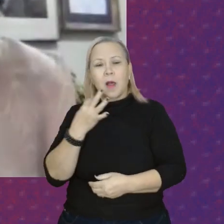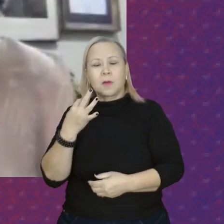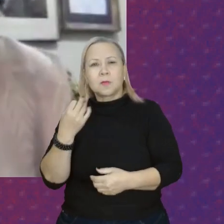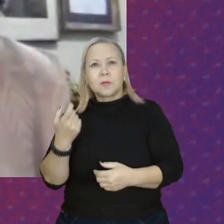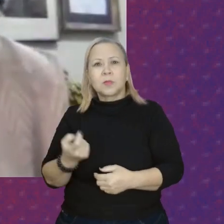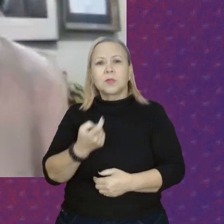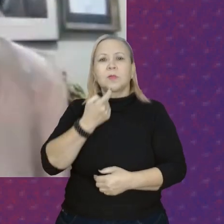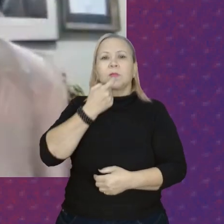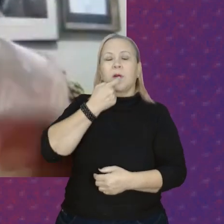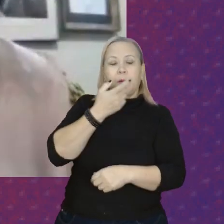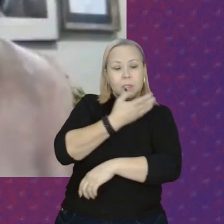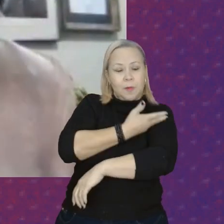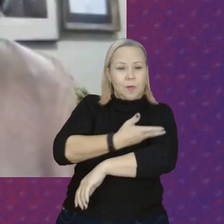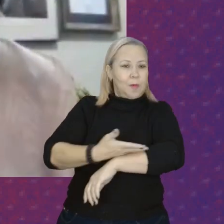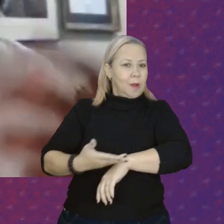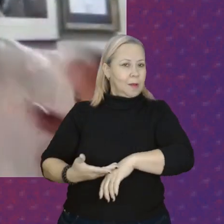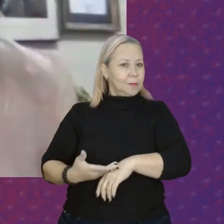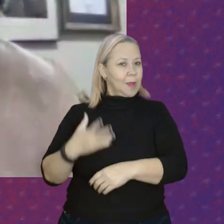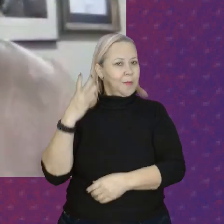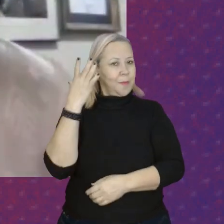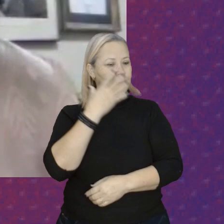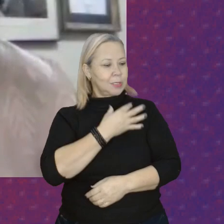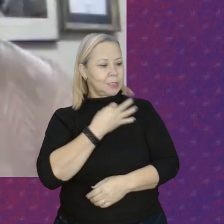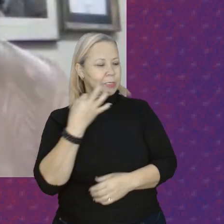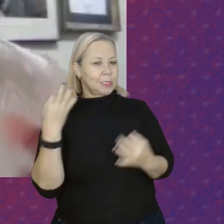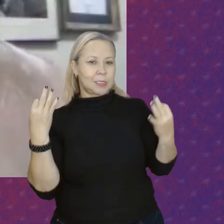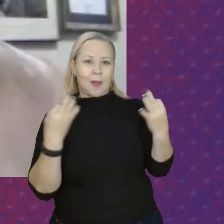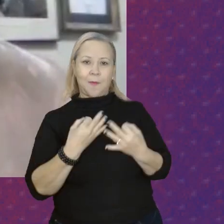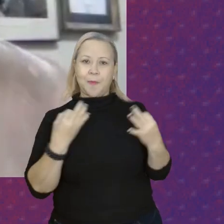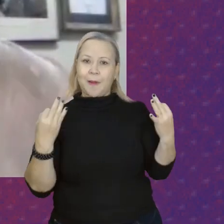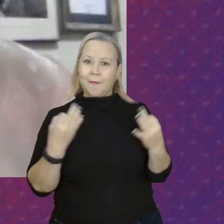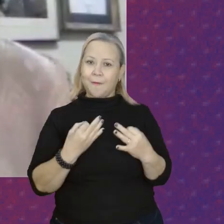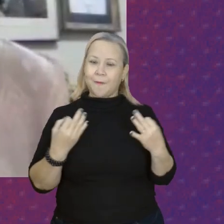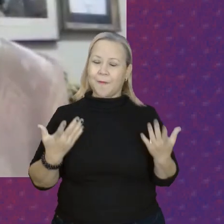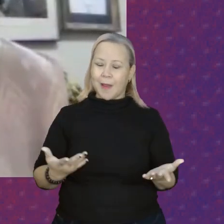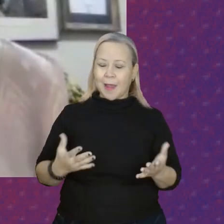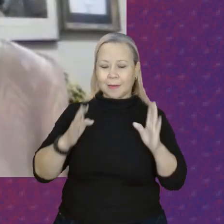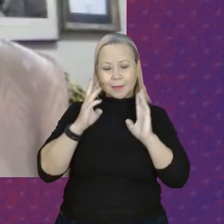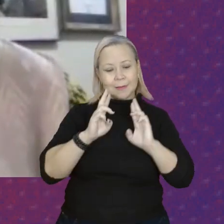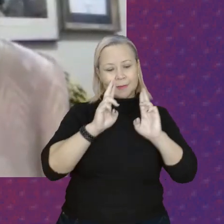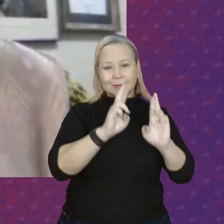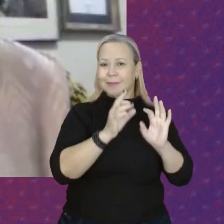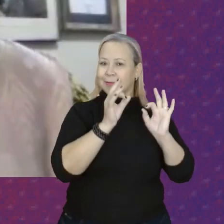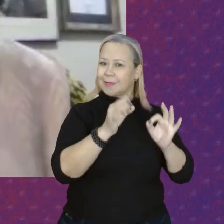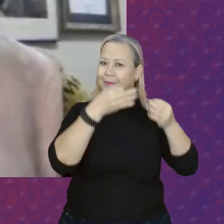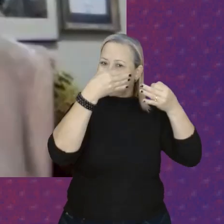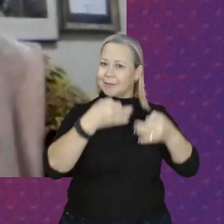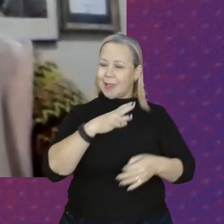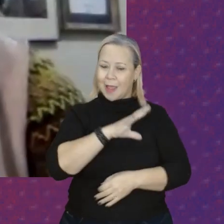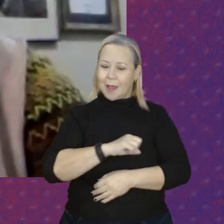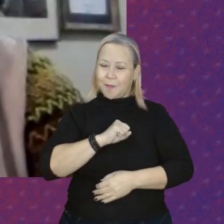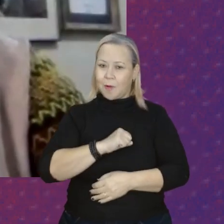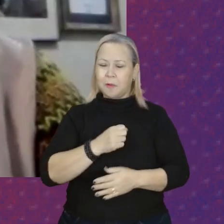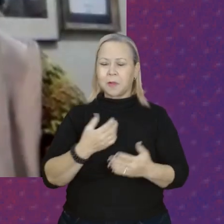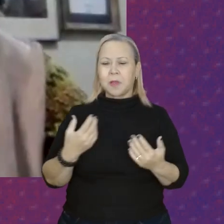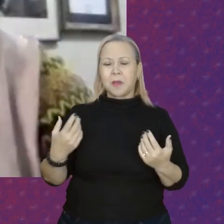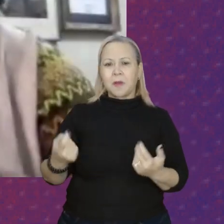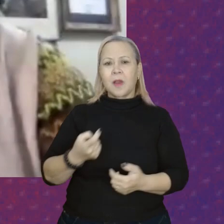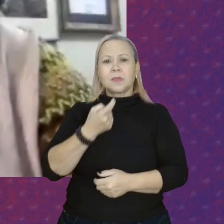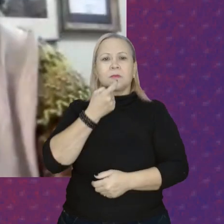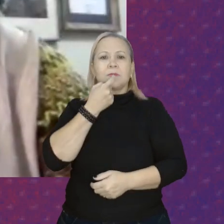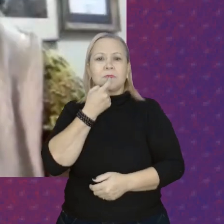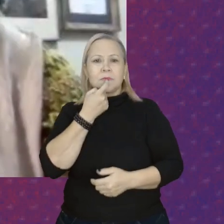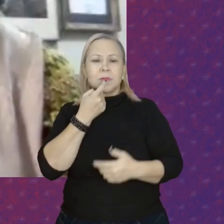do branco é bonito, é perfeito, é digno de ter o nosso amor. E o que vai se aproximando